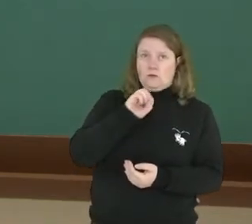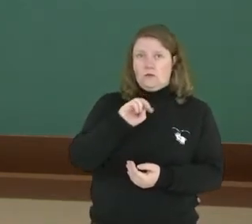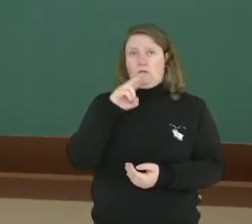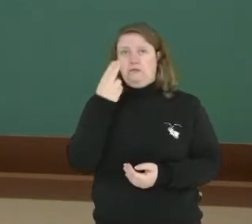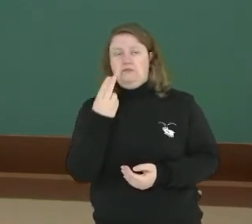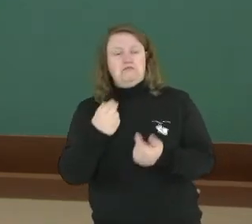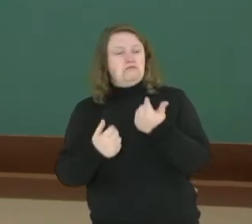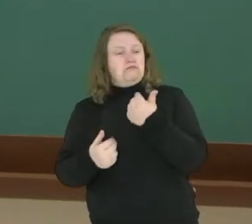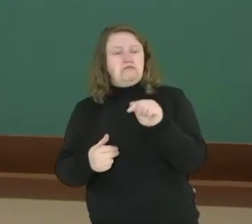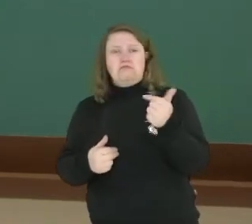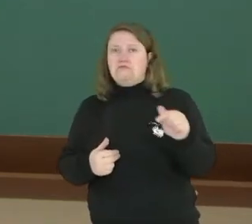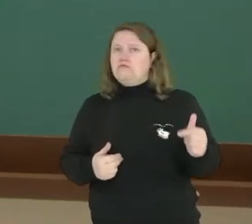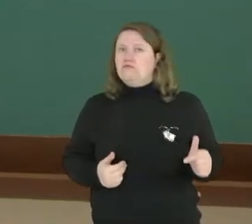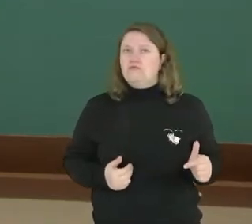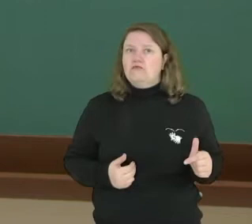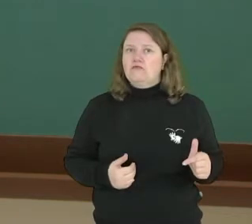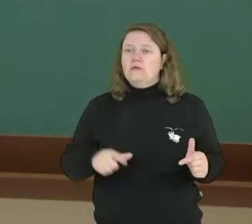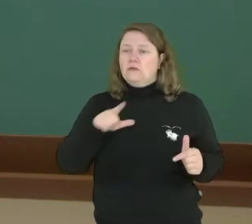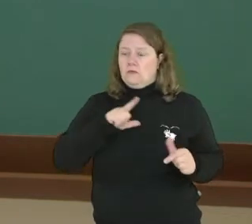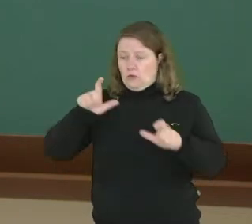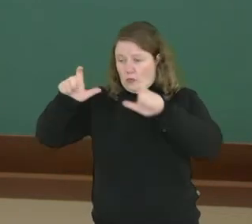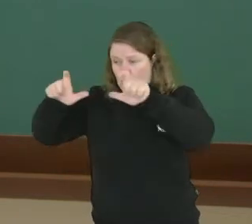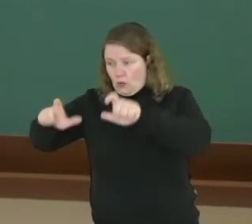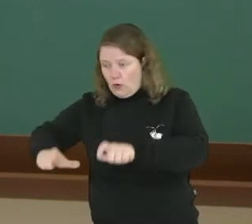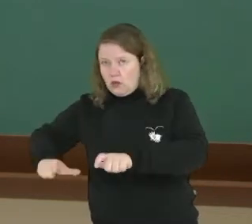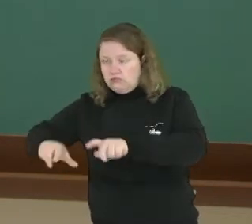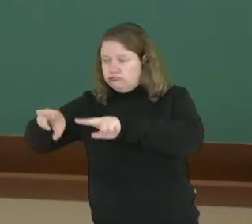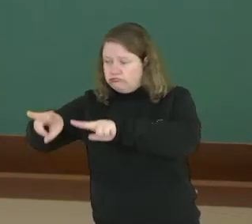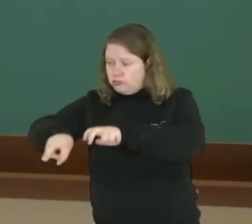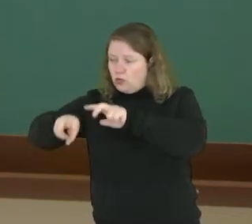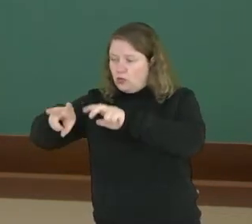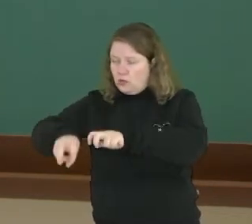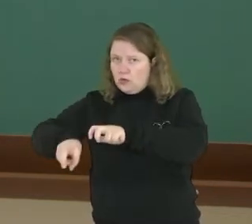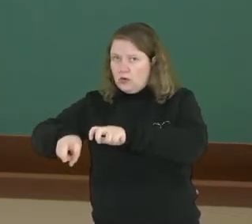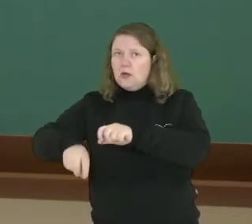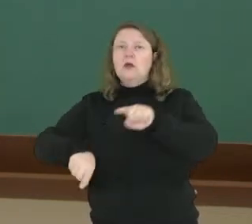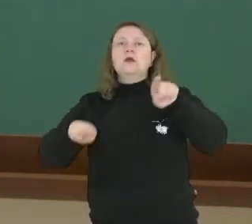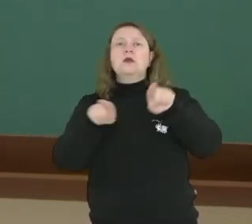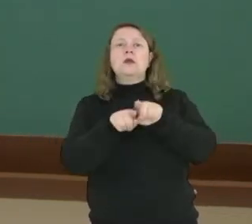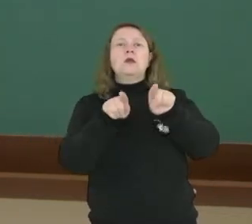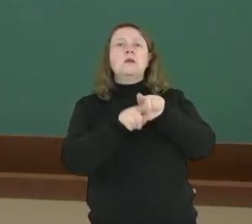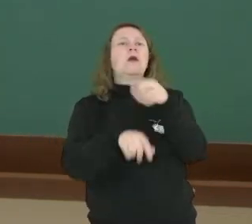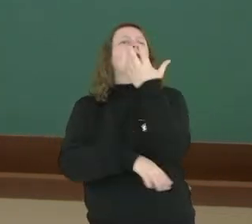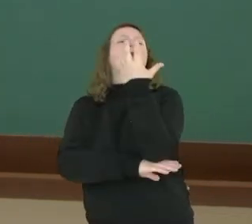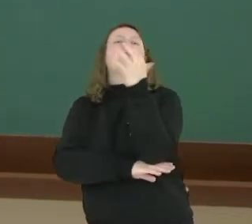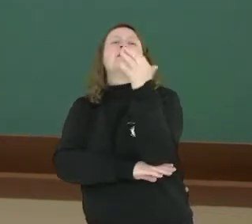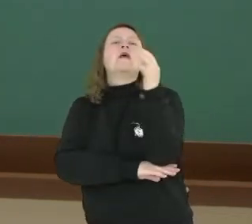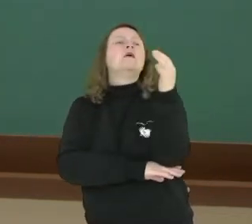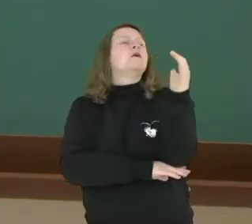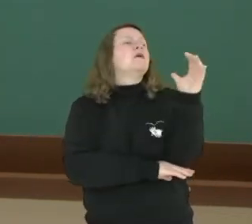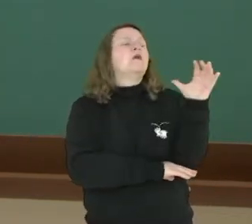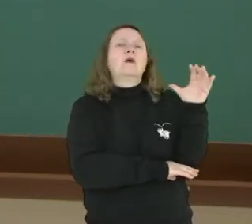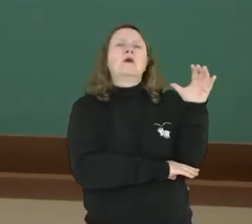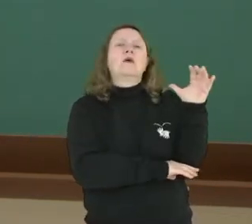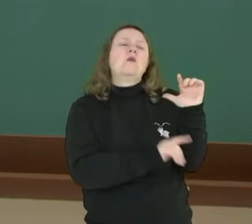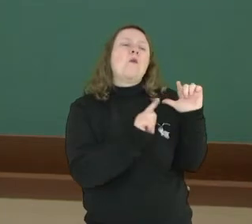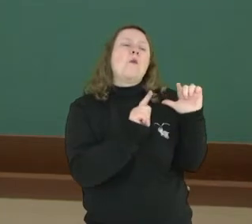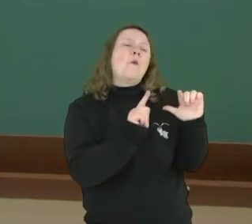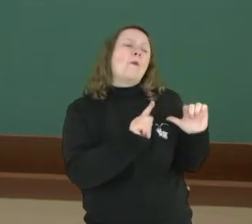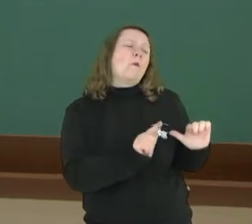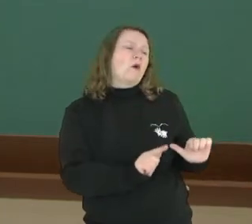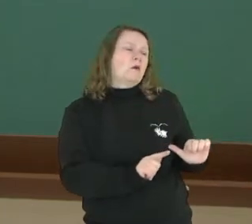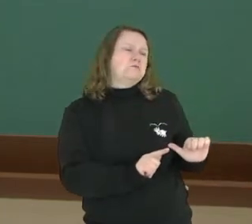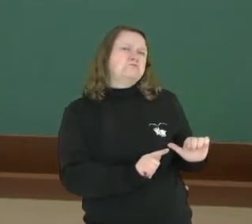dividimos em áreas cultivadas e vegetação natural. O que nós vamos falar é da vegetação natural,